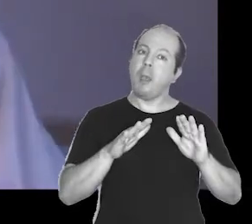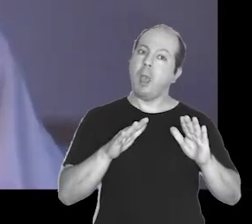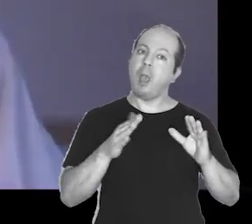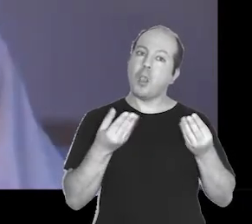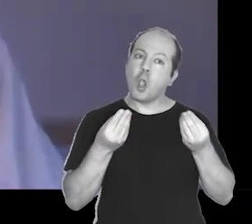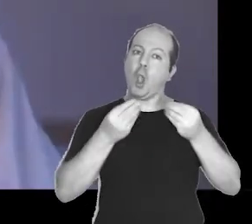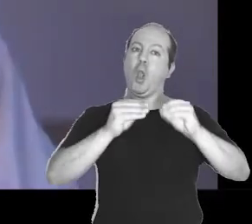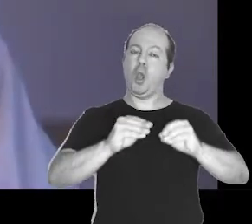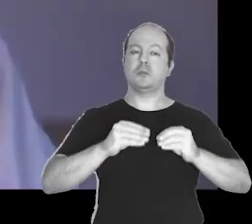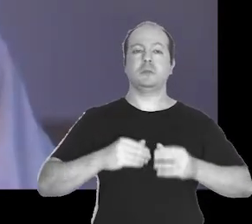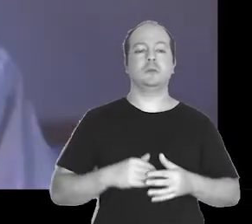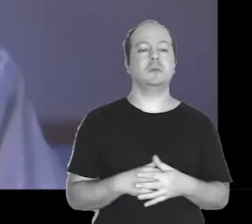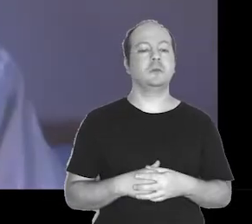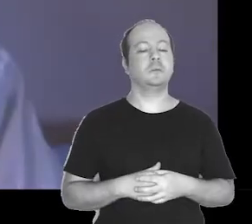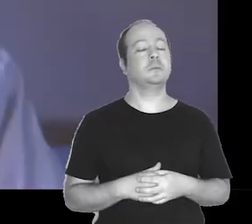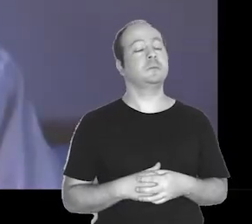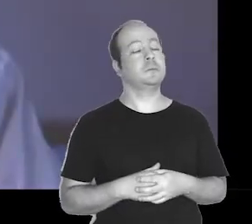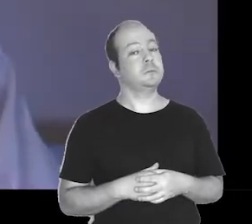Sobrepostos.